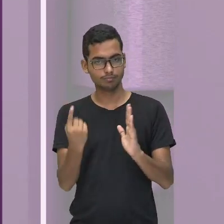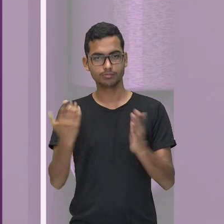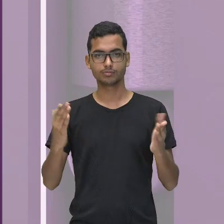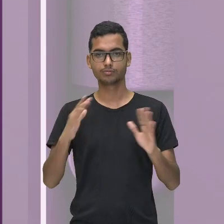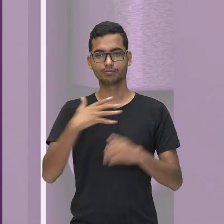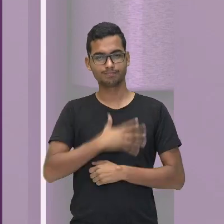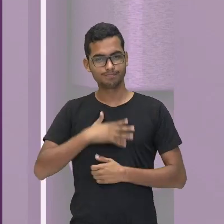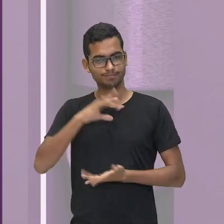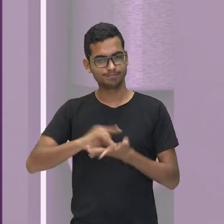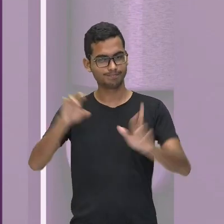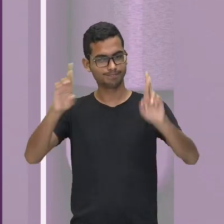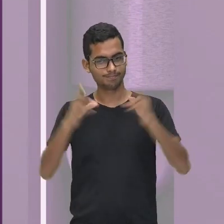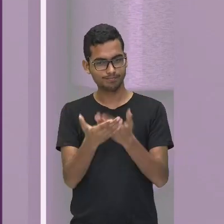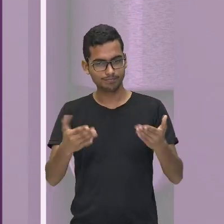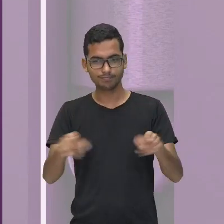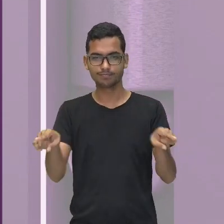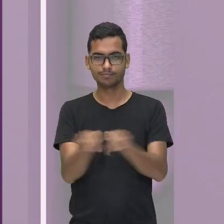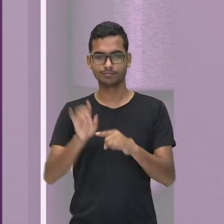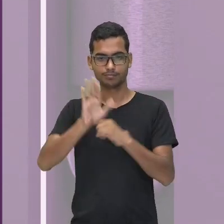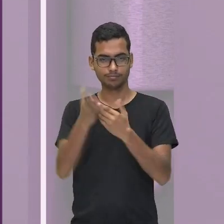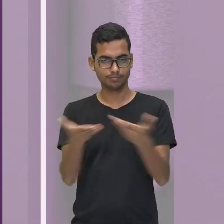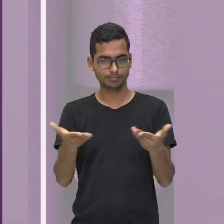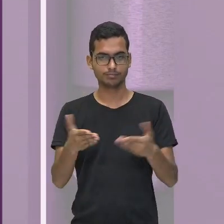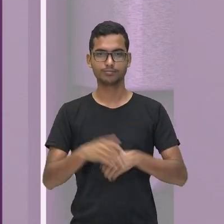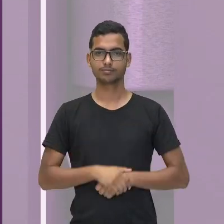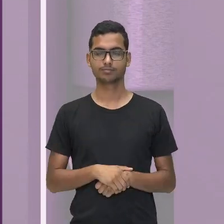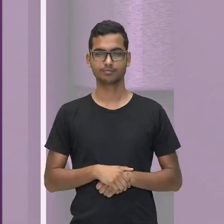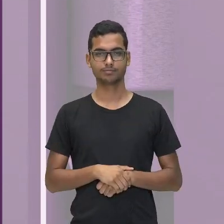você tenha gostado aí do que nós abordamos nessa